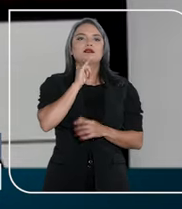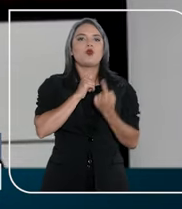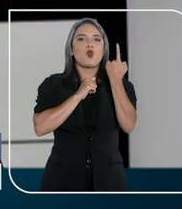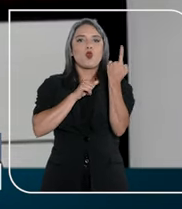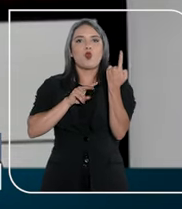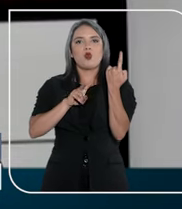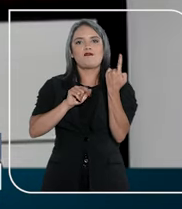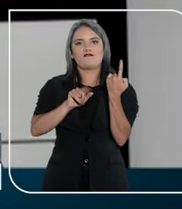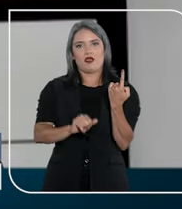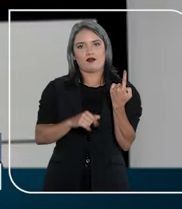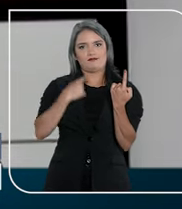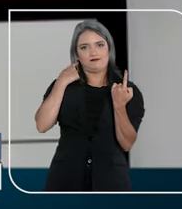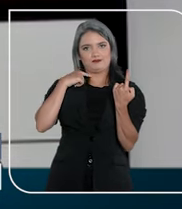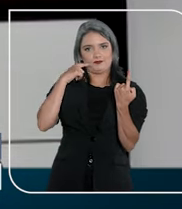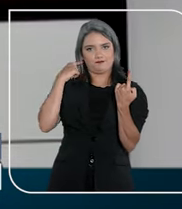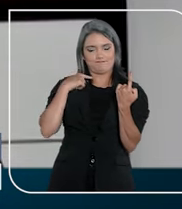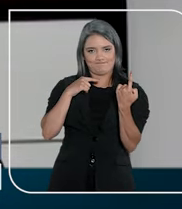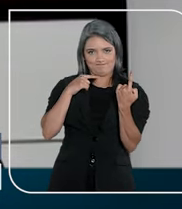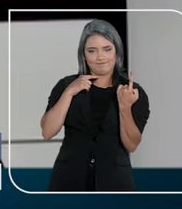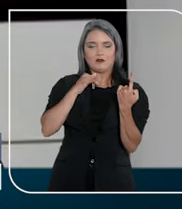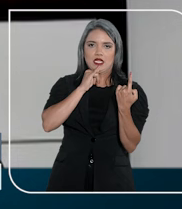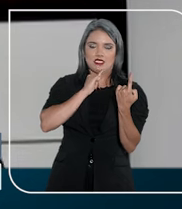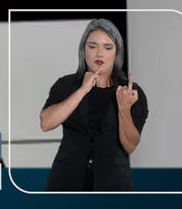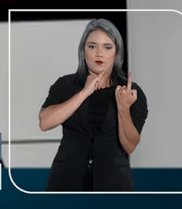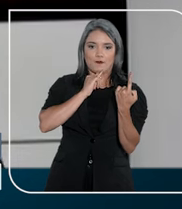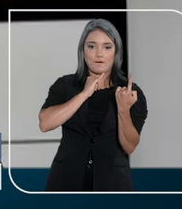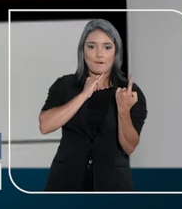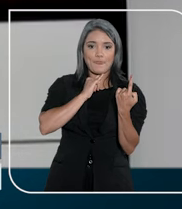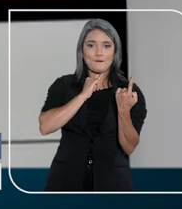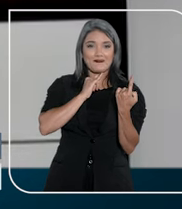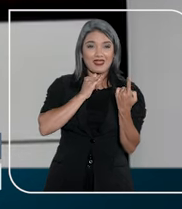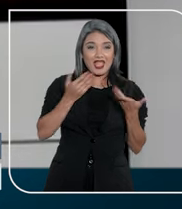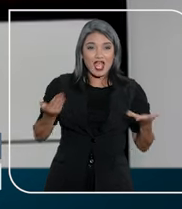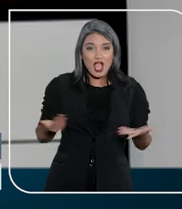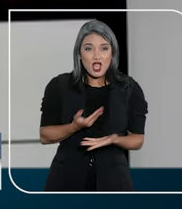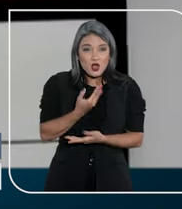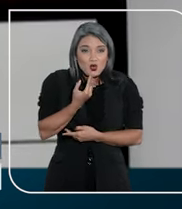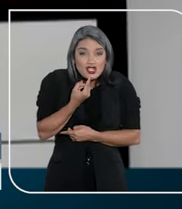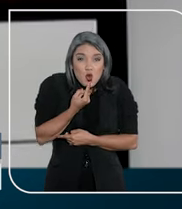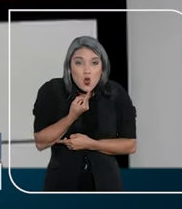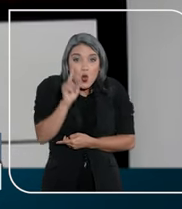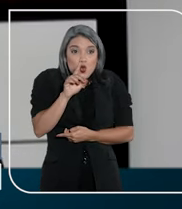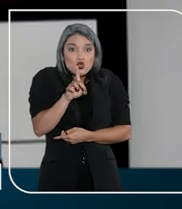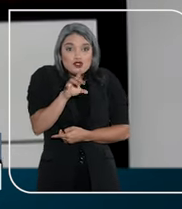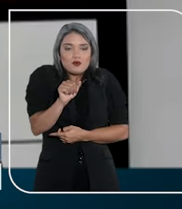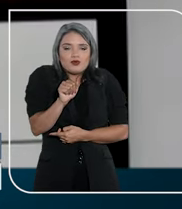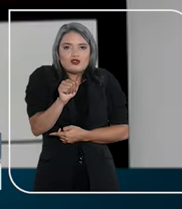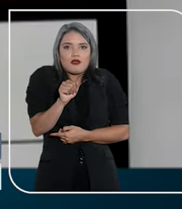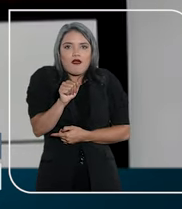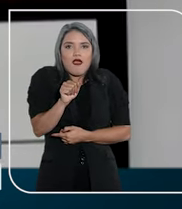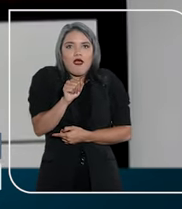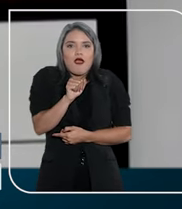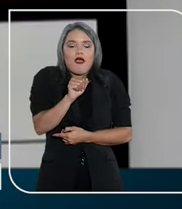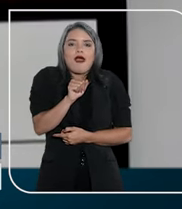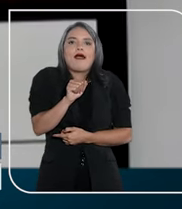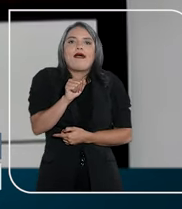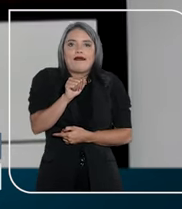vaga para um advogado do município. No último dia do prazo, a administração